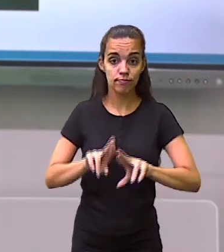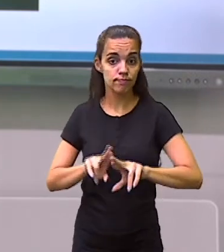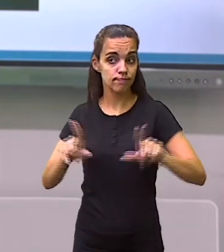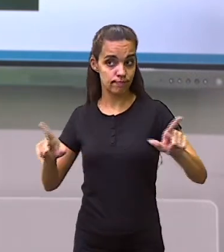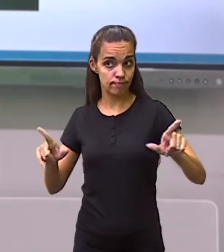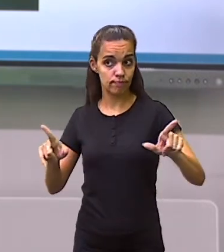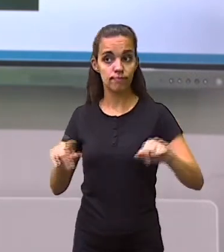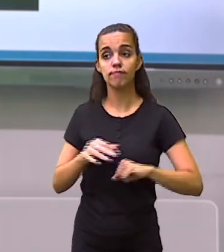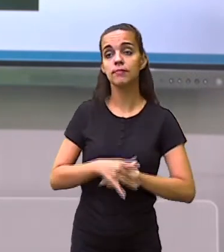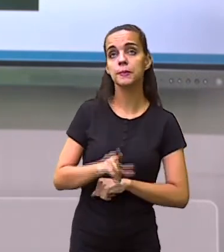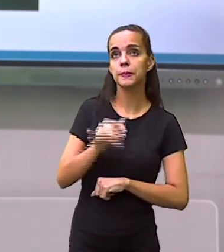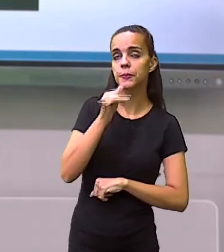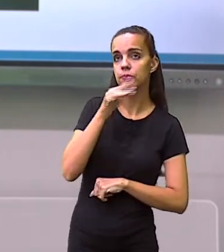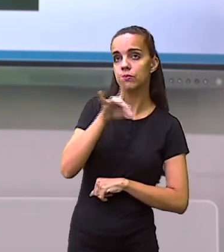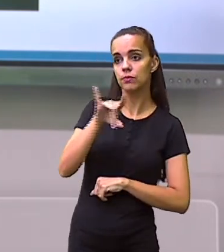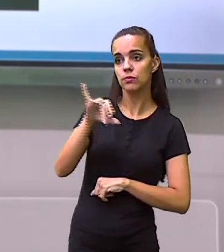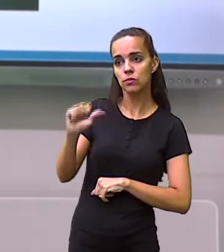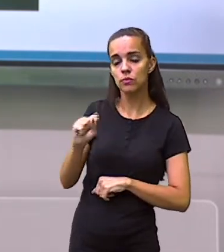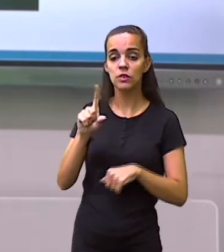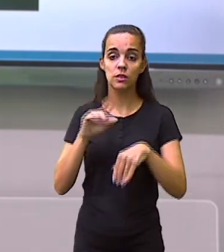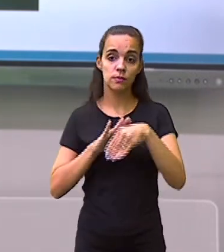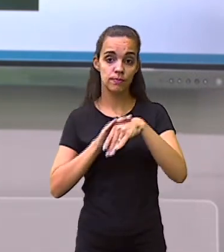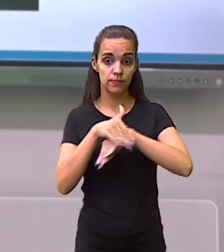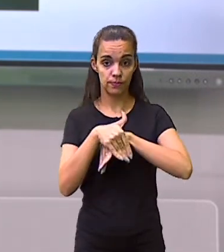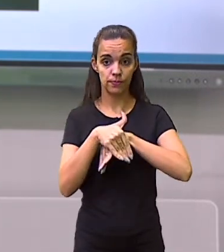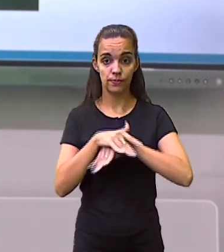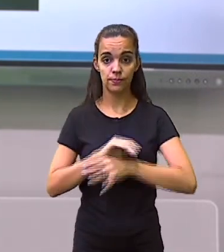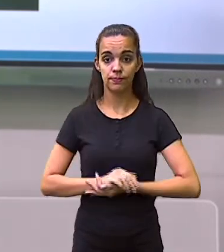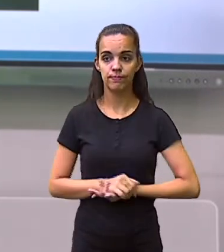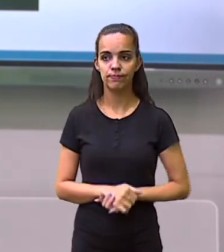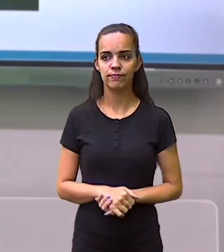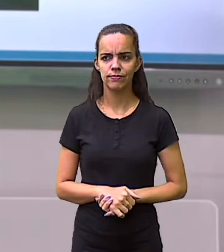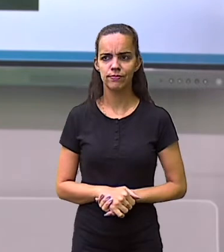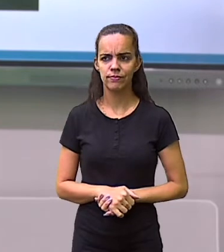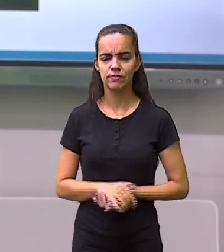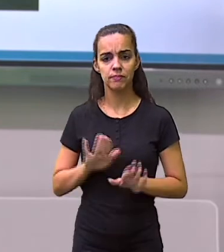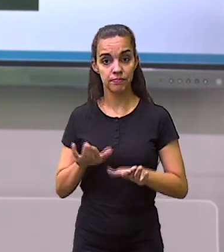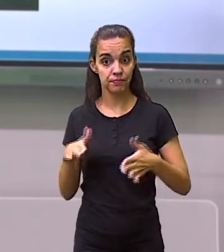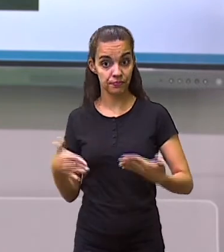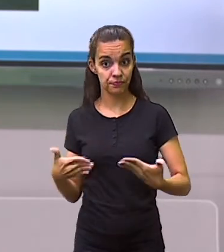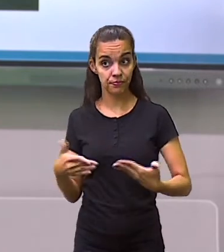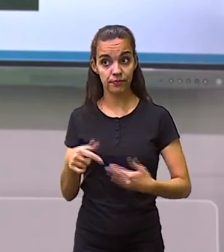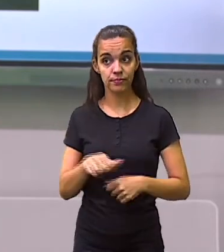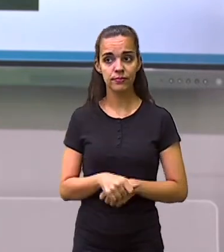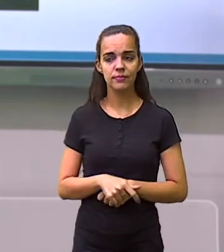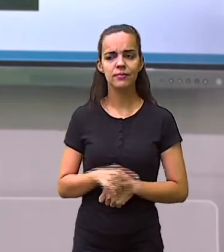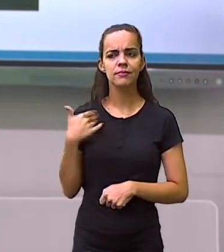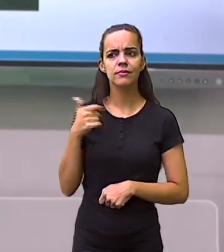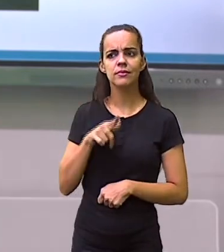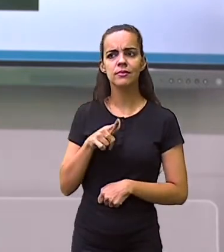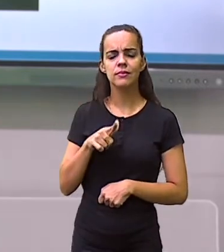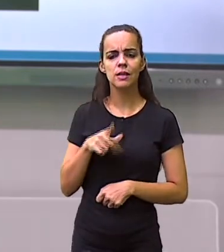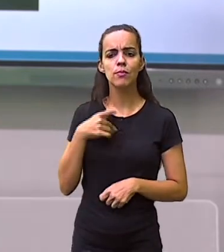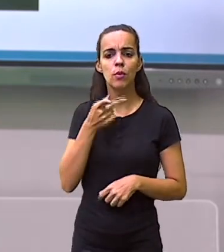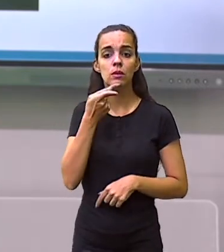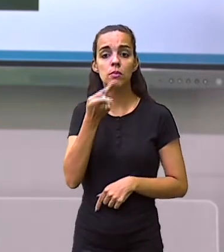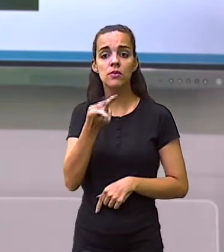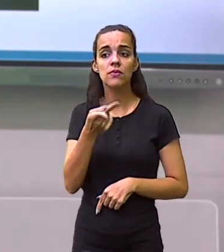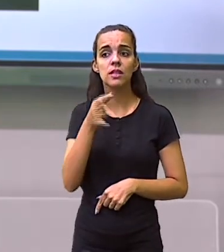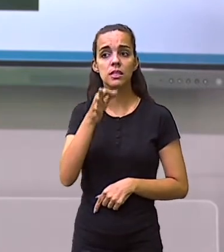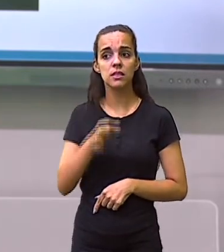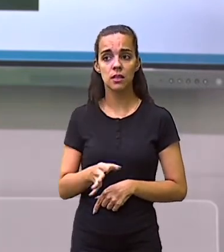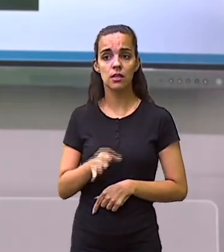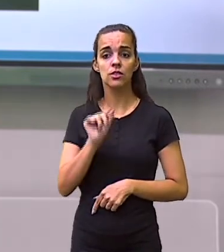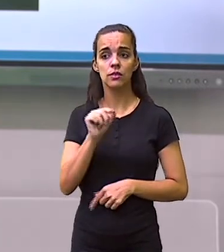diferentes entre o dia e a noite. Desta forma, podemos afirmar que